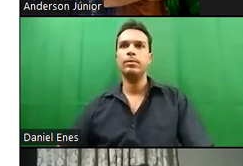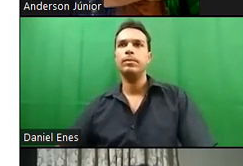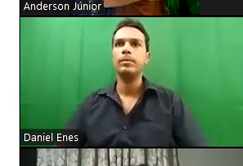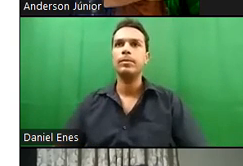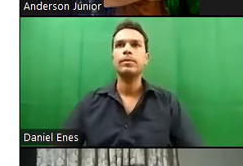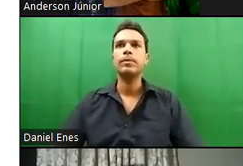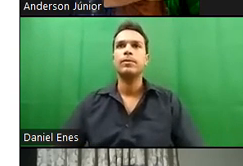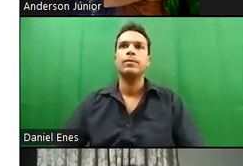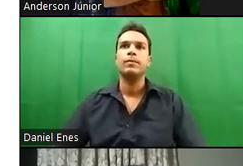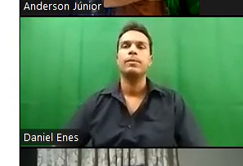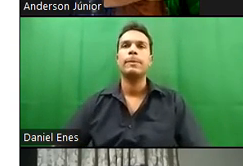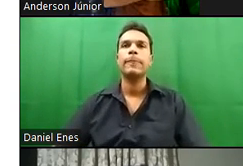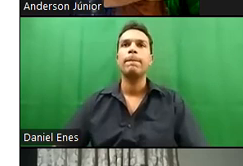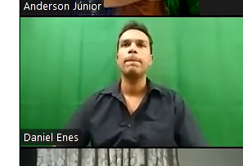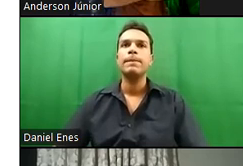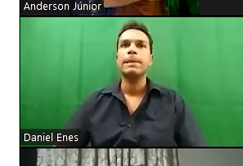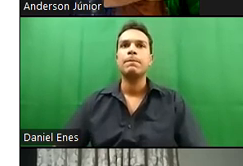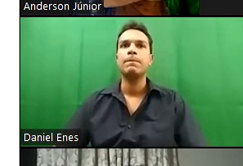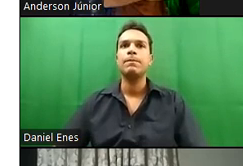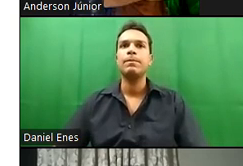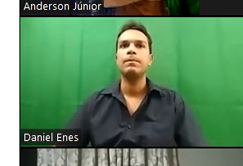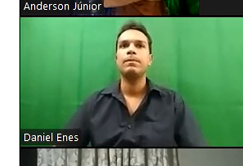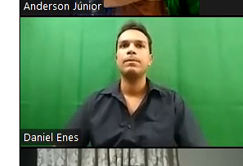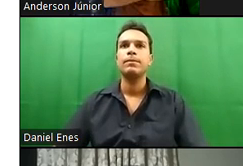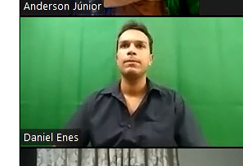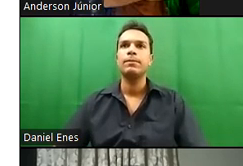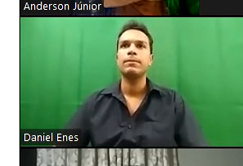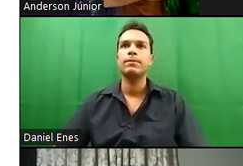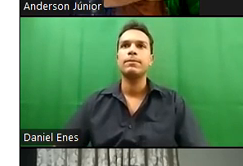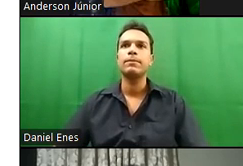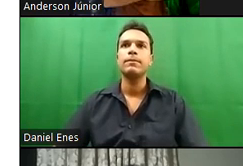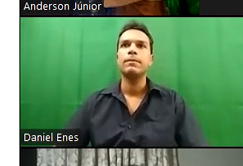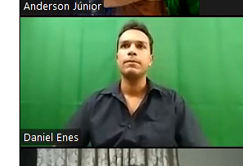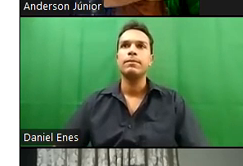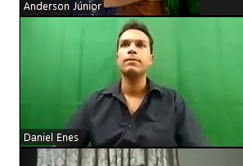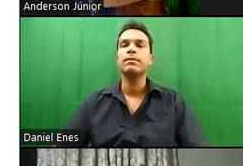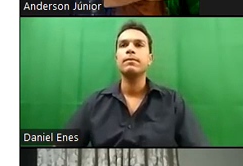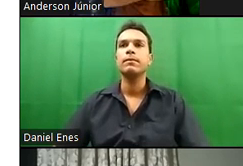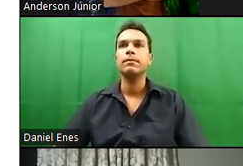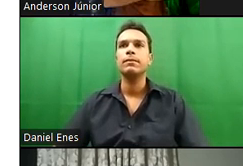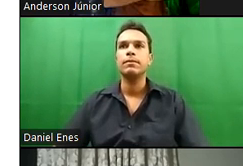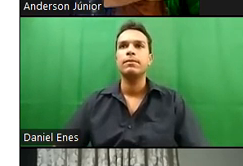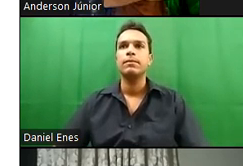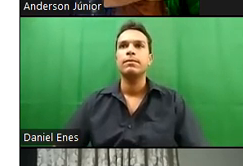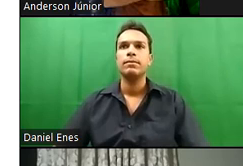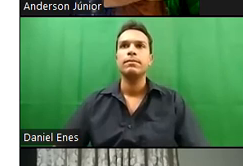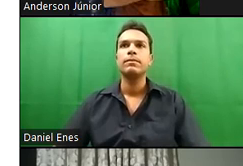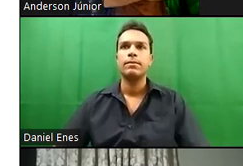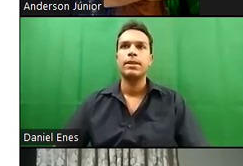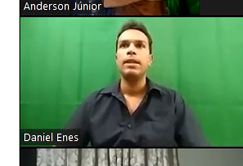muda, saber comunicar, saber como vai passar informação para ela.